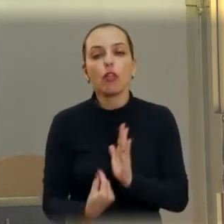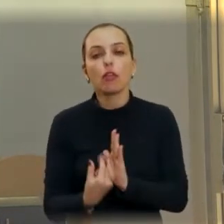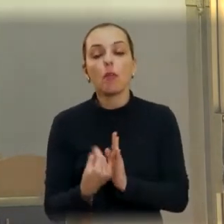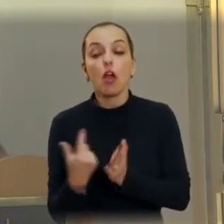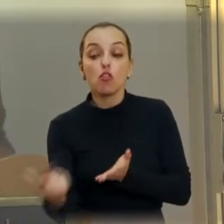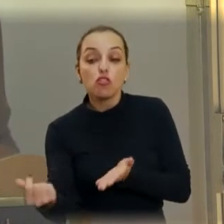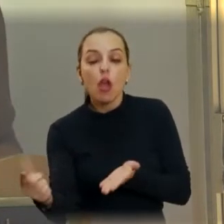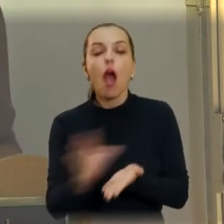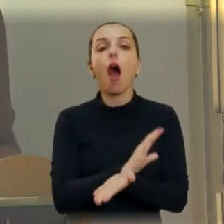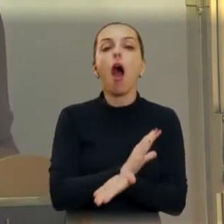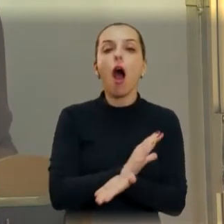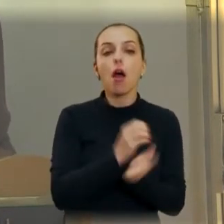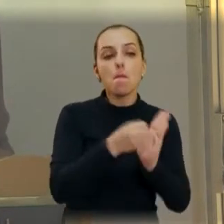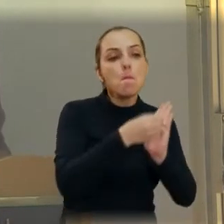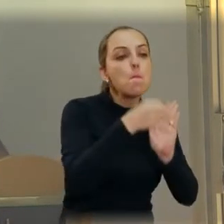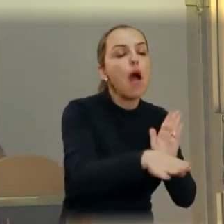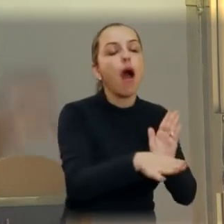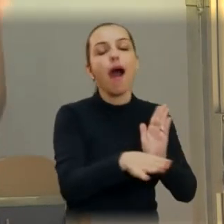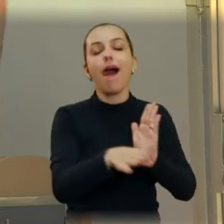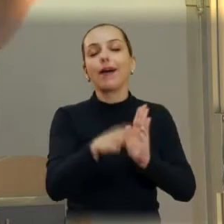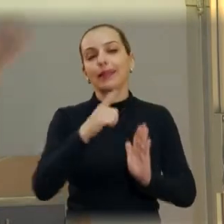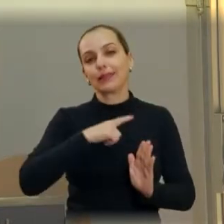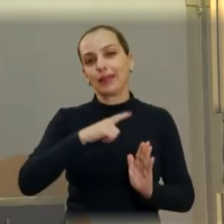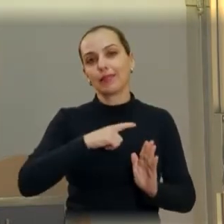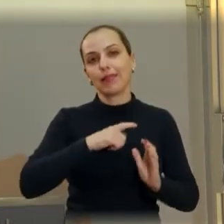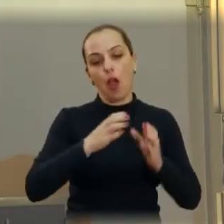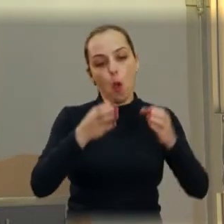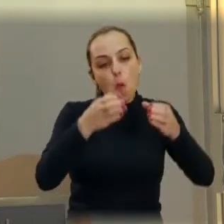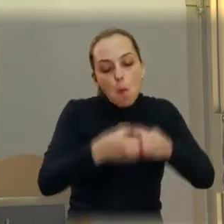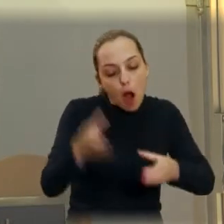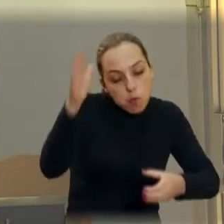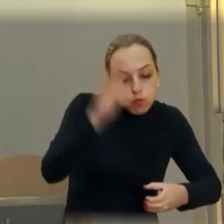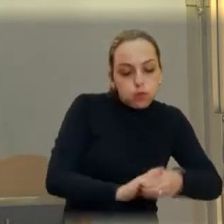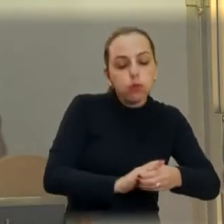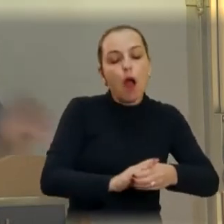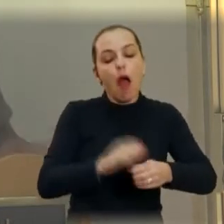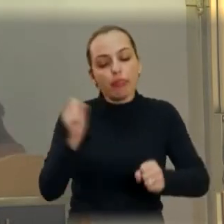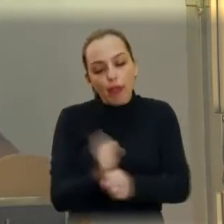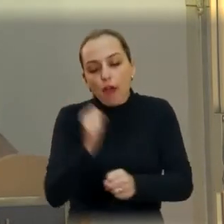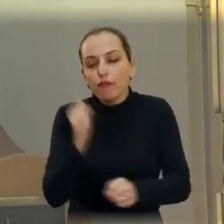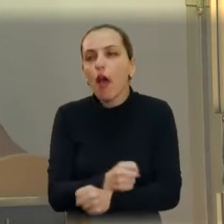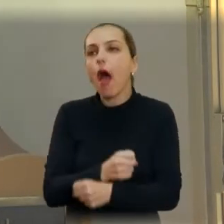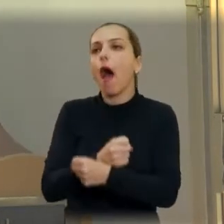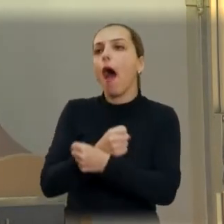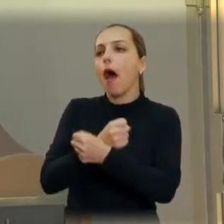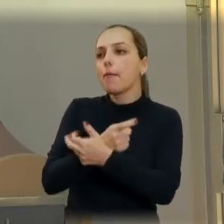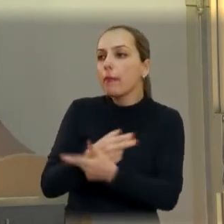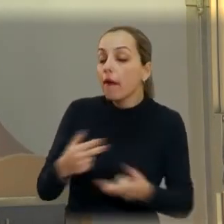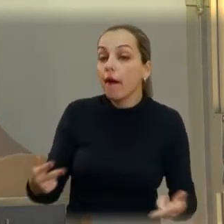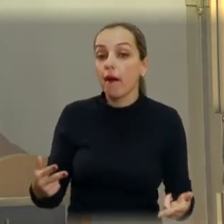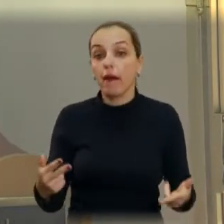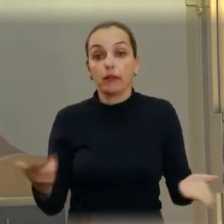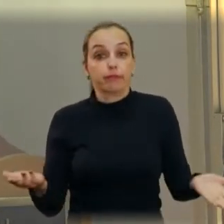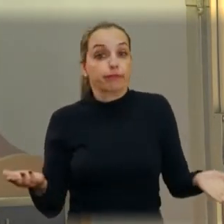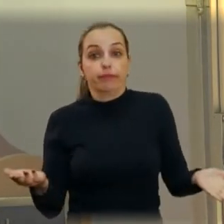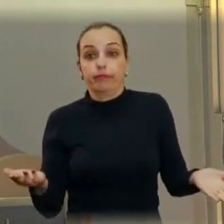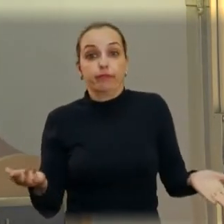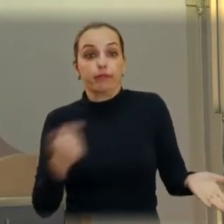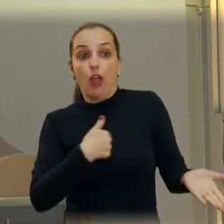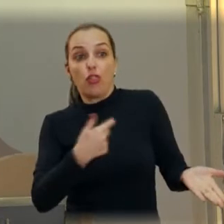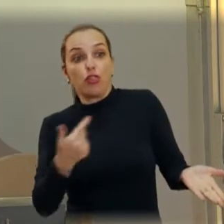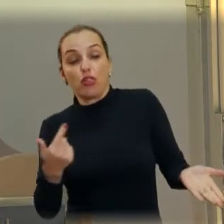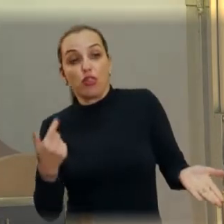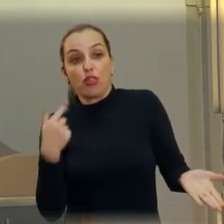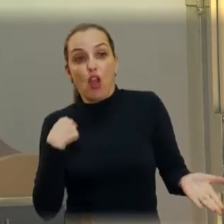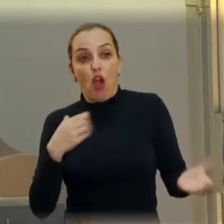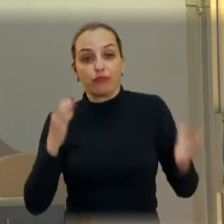para realizar aquela indicação, o tapa-buracos, a reforma. Se nós formos agir aqui